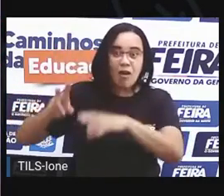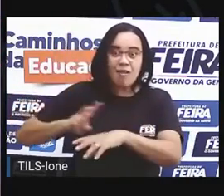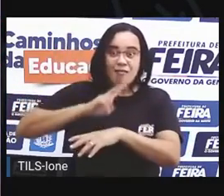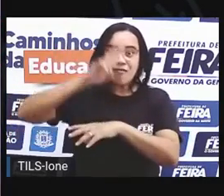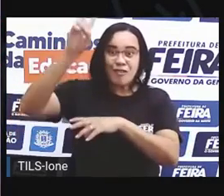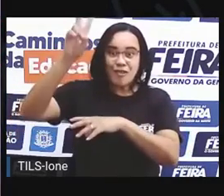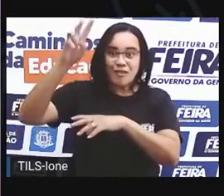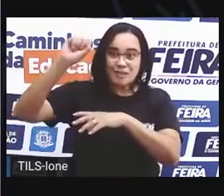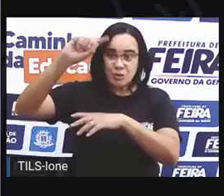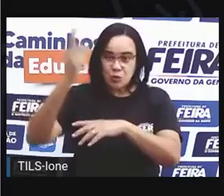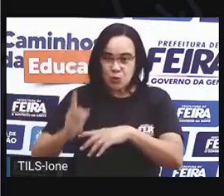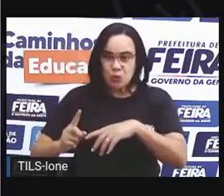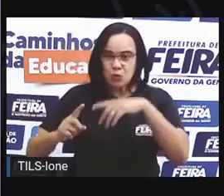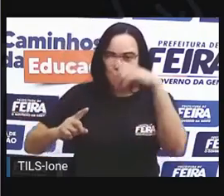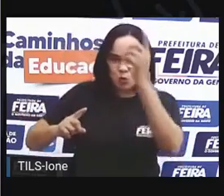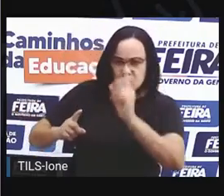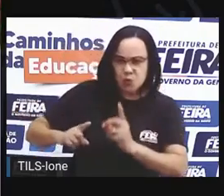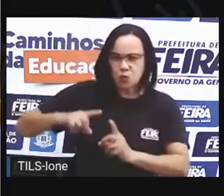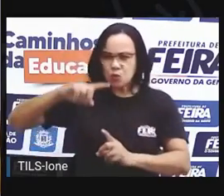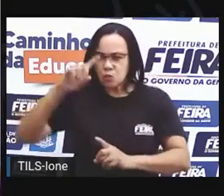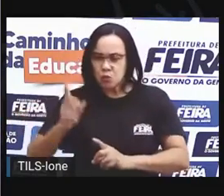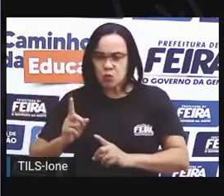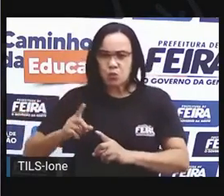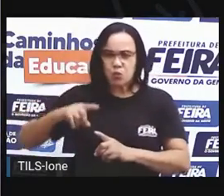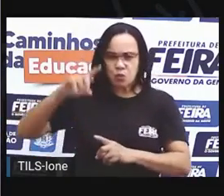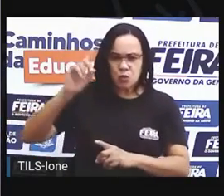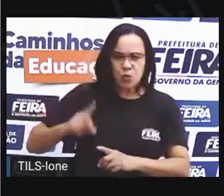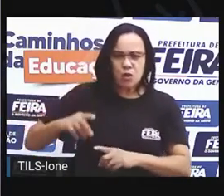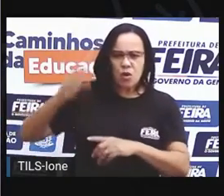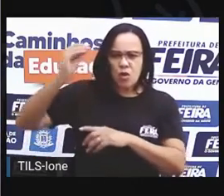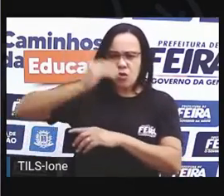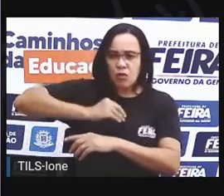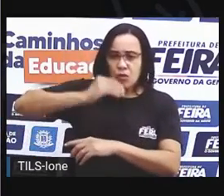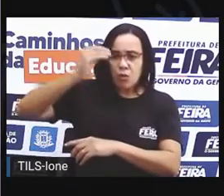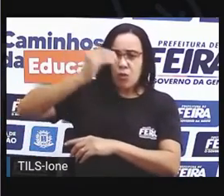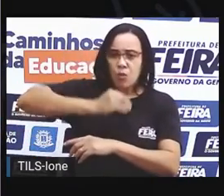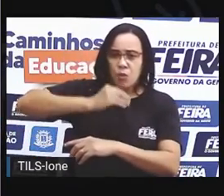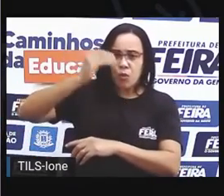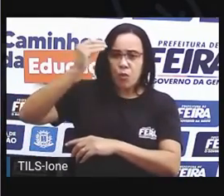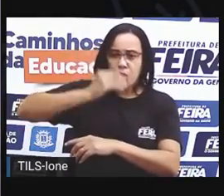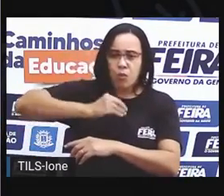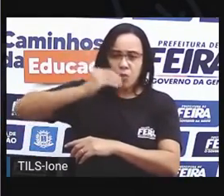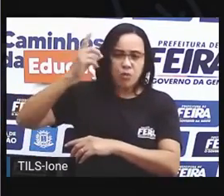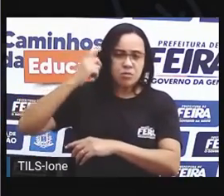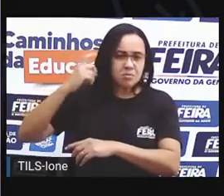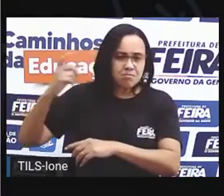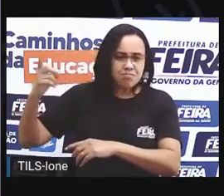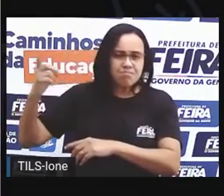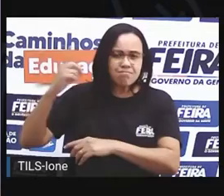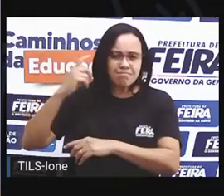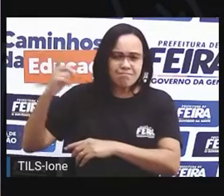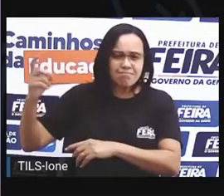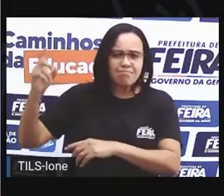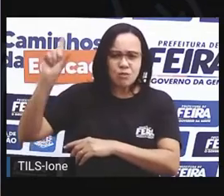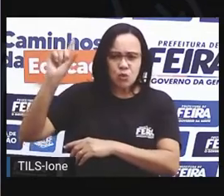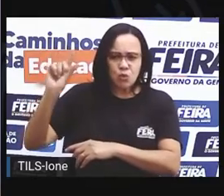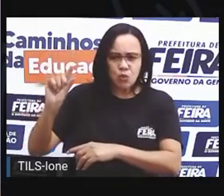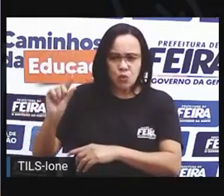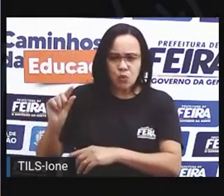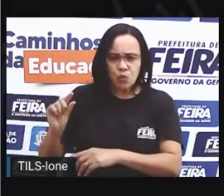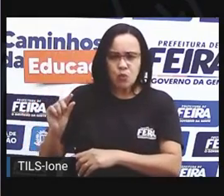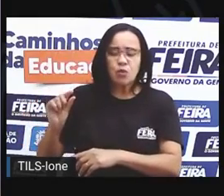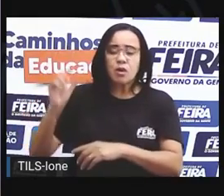O trovão foi diminuindo, foi ficando cada vez mais baixinho. E a chuva foi